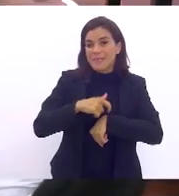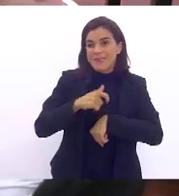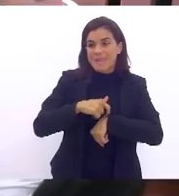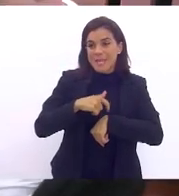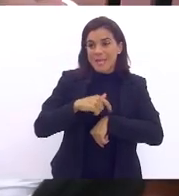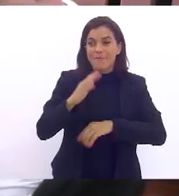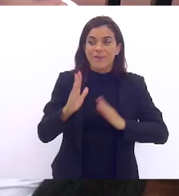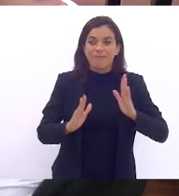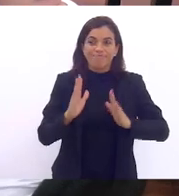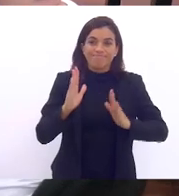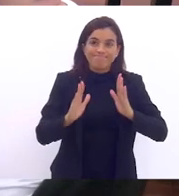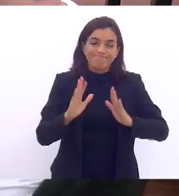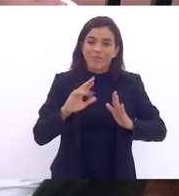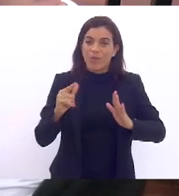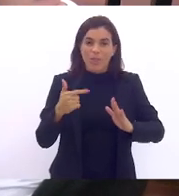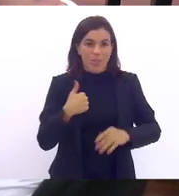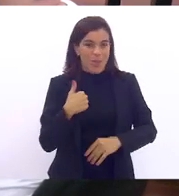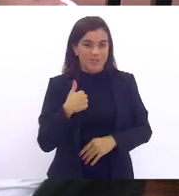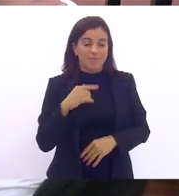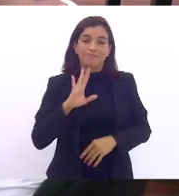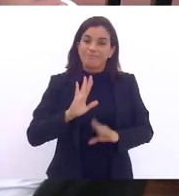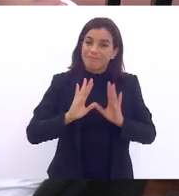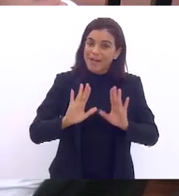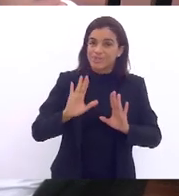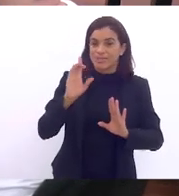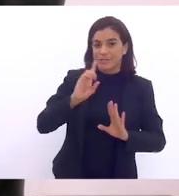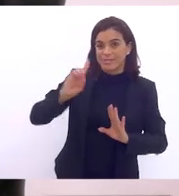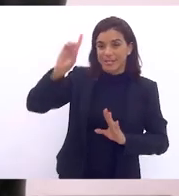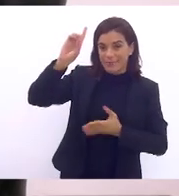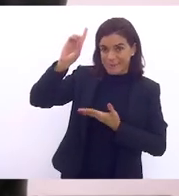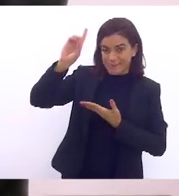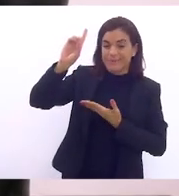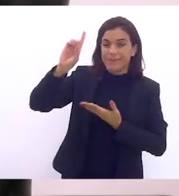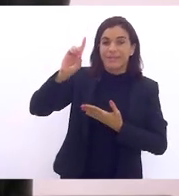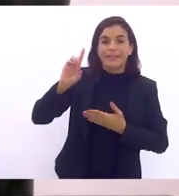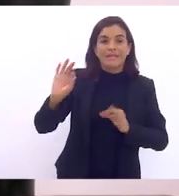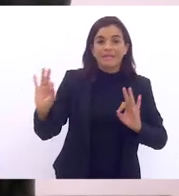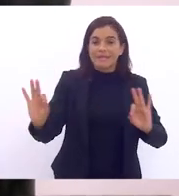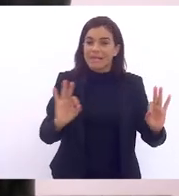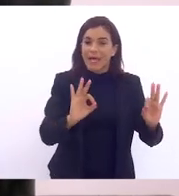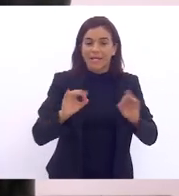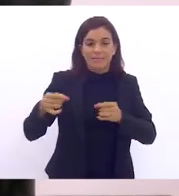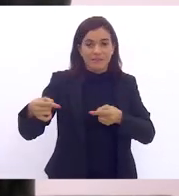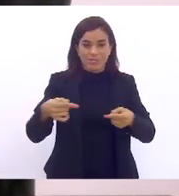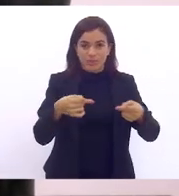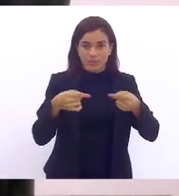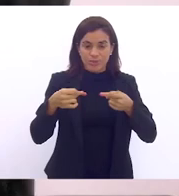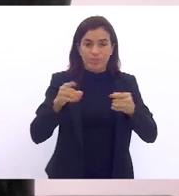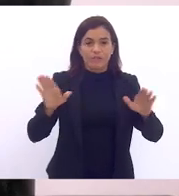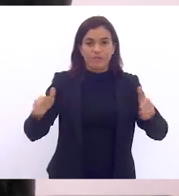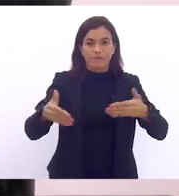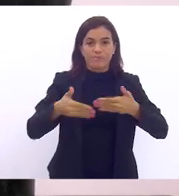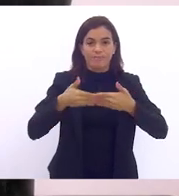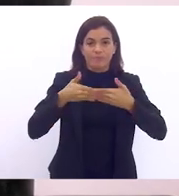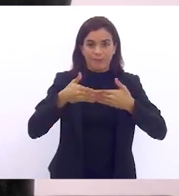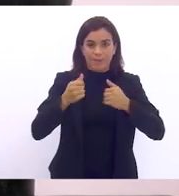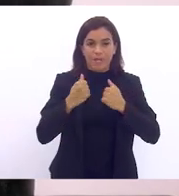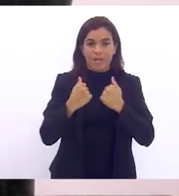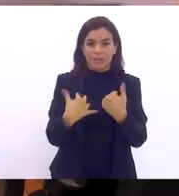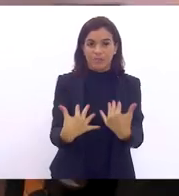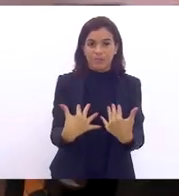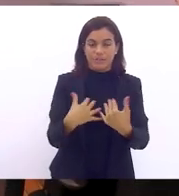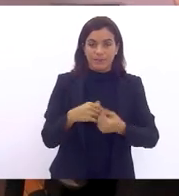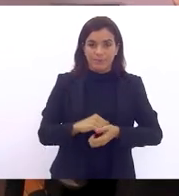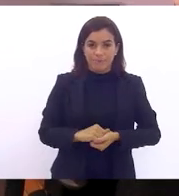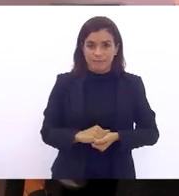nosso tá e sim do cara que tá lá em cima Muito obrigado nada mais havendo a tratar e declaro encerrado esta